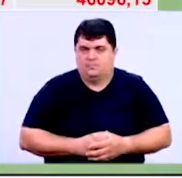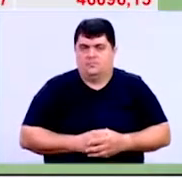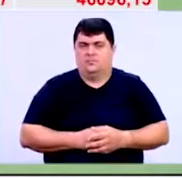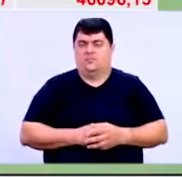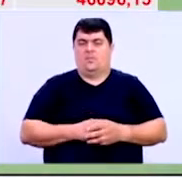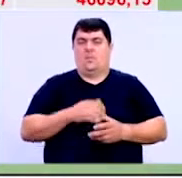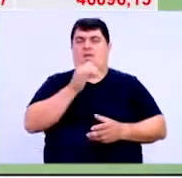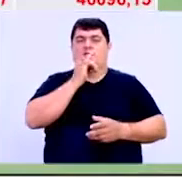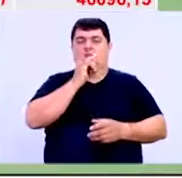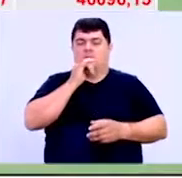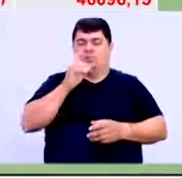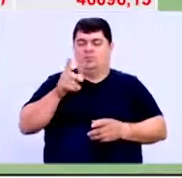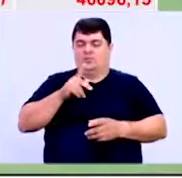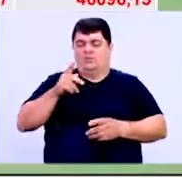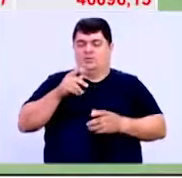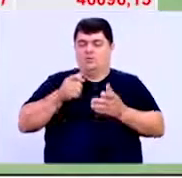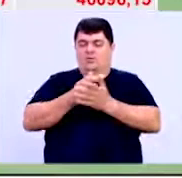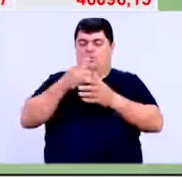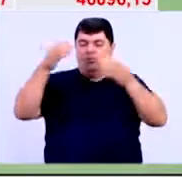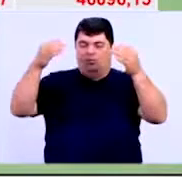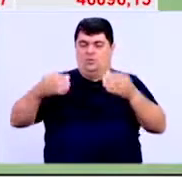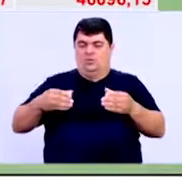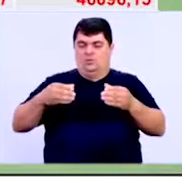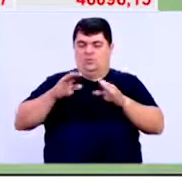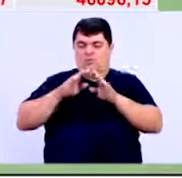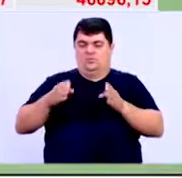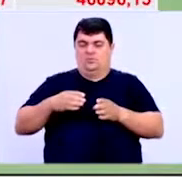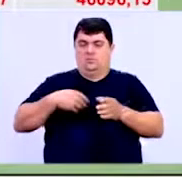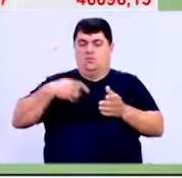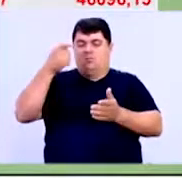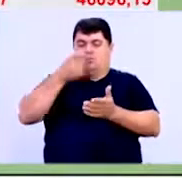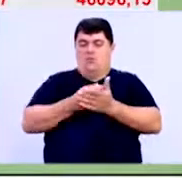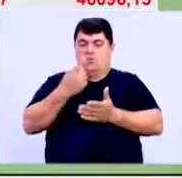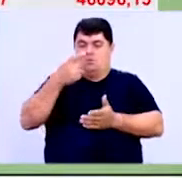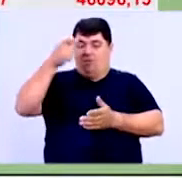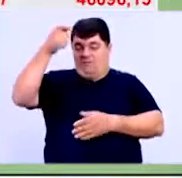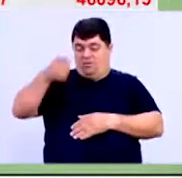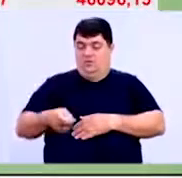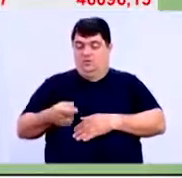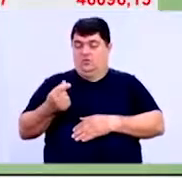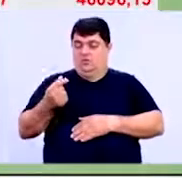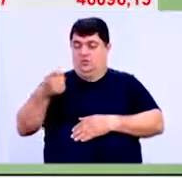Denise comprou um monitor na loja. Ela pagou um monitor à vista, no dinheiro.